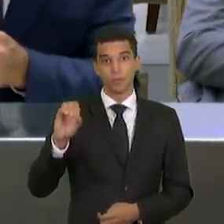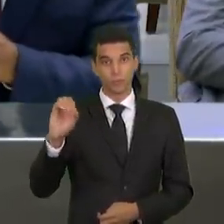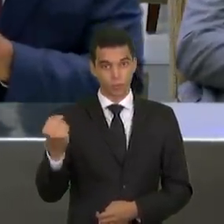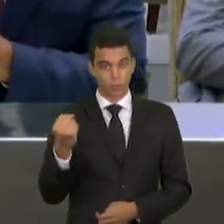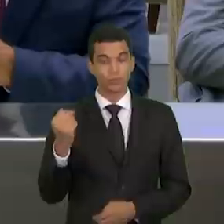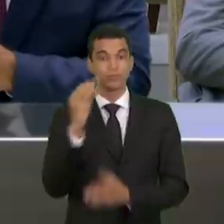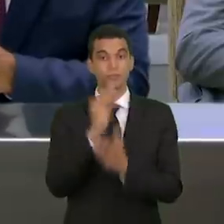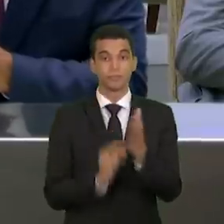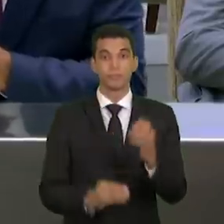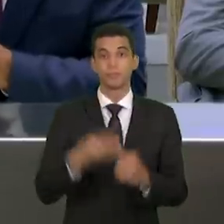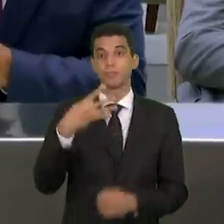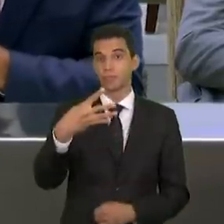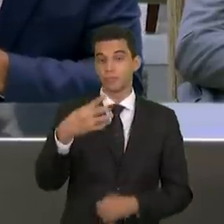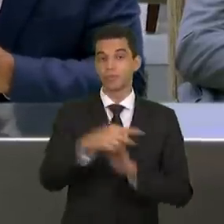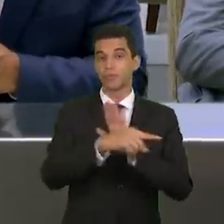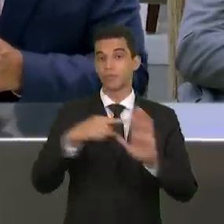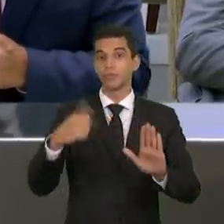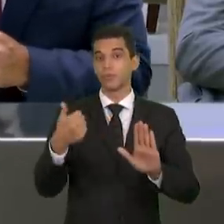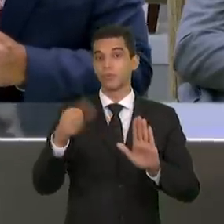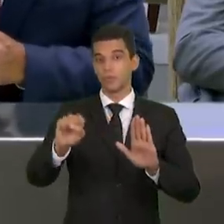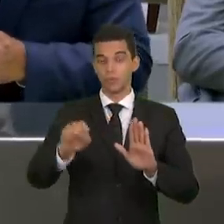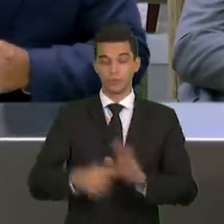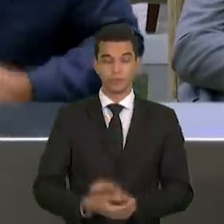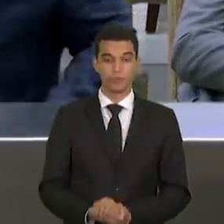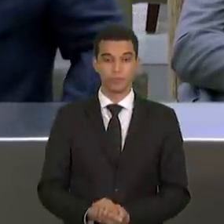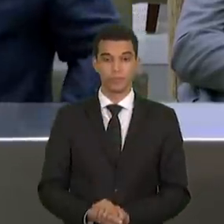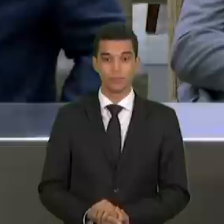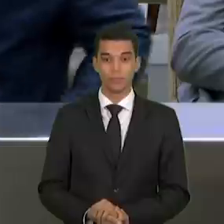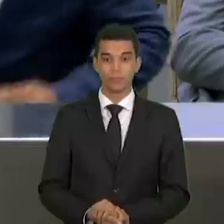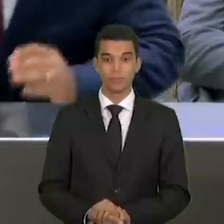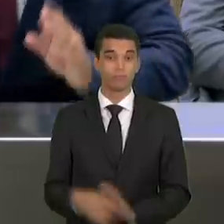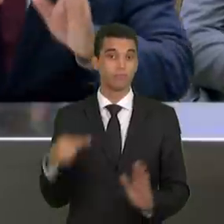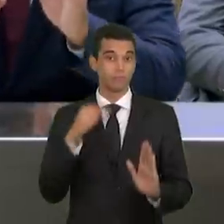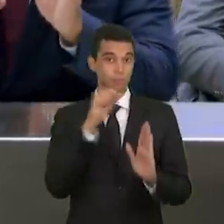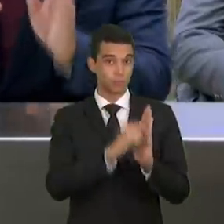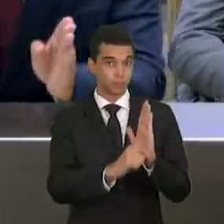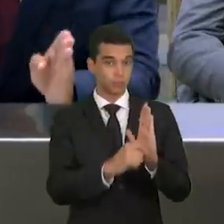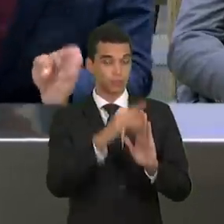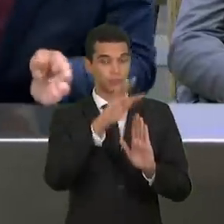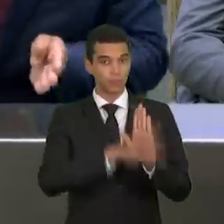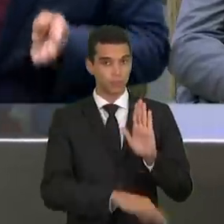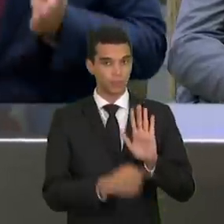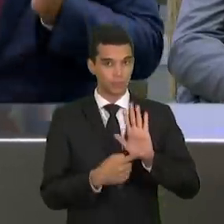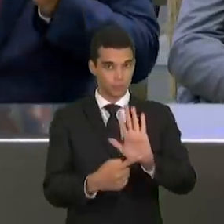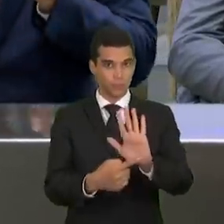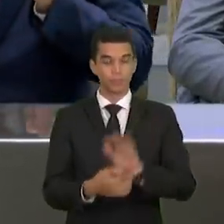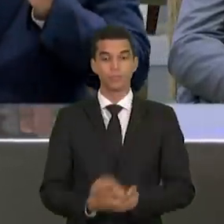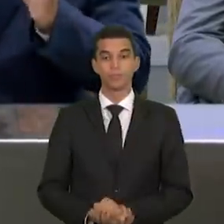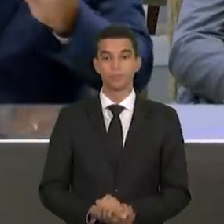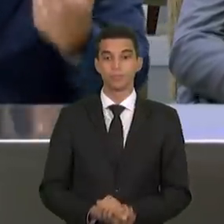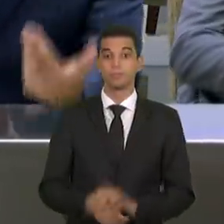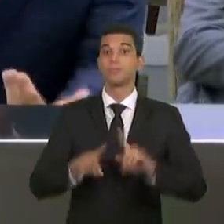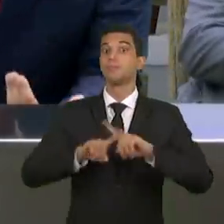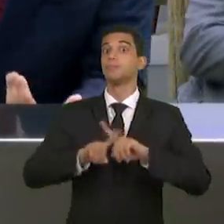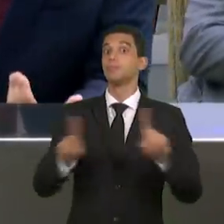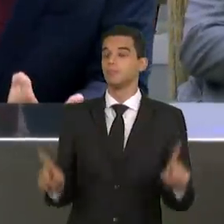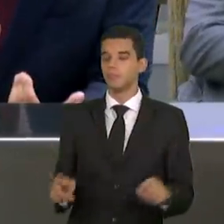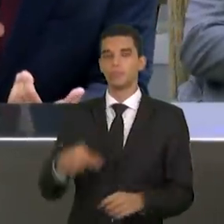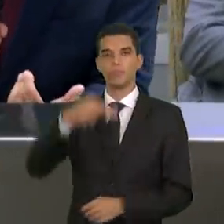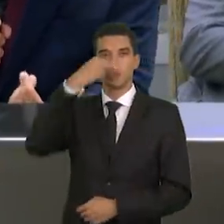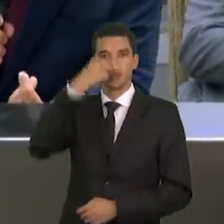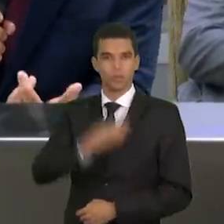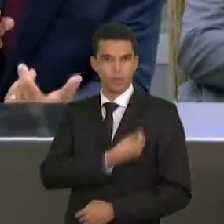Provérbios 4 e 18. E aí está escrito: mas a vereda dos